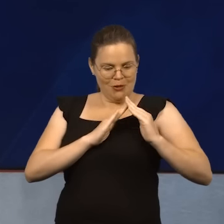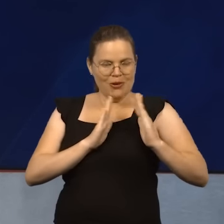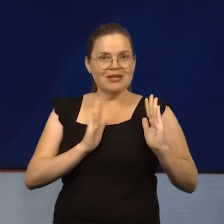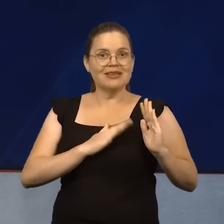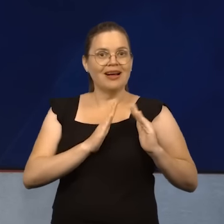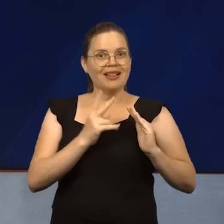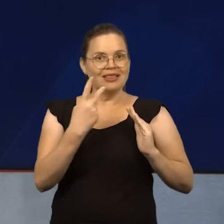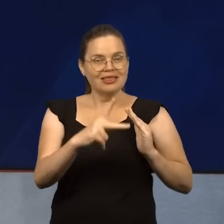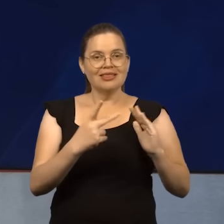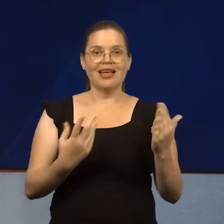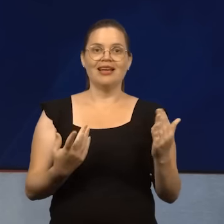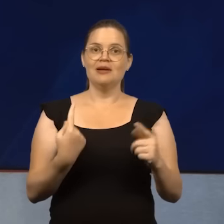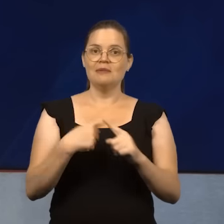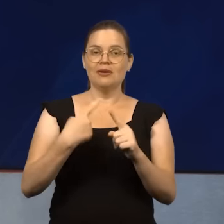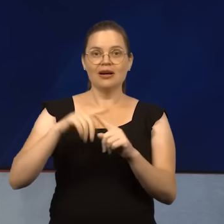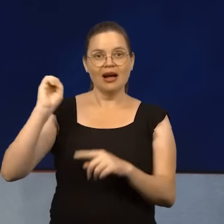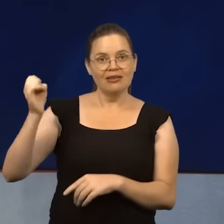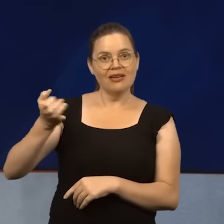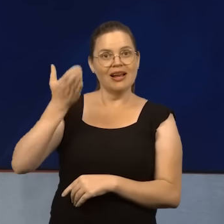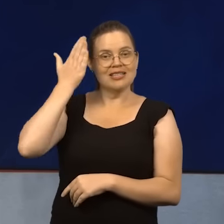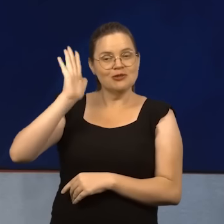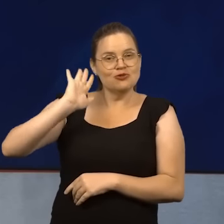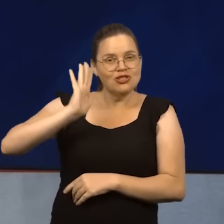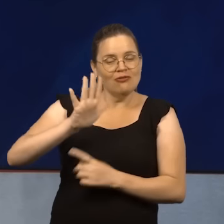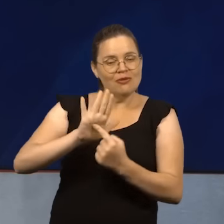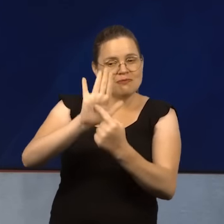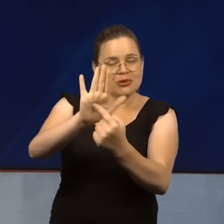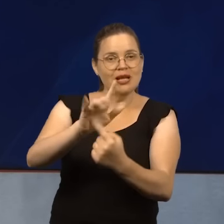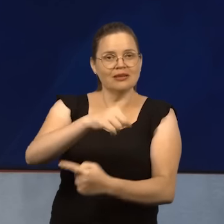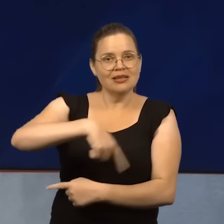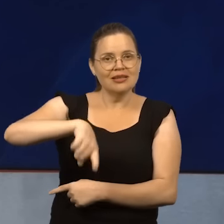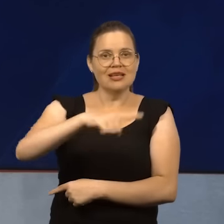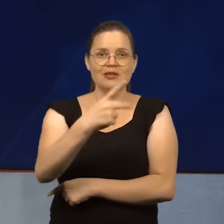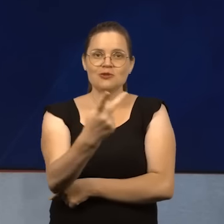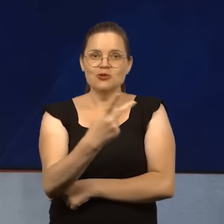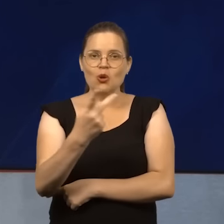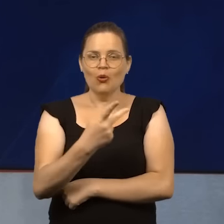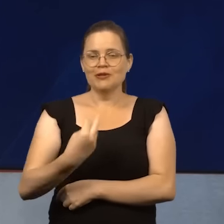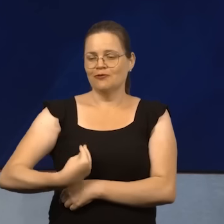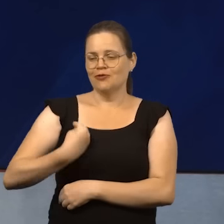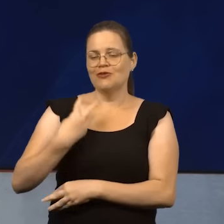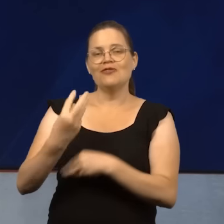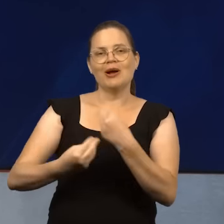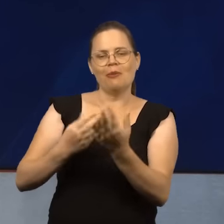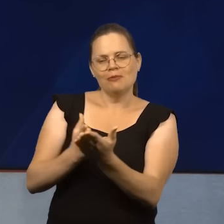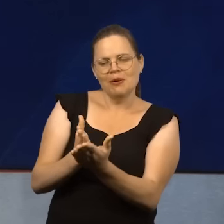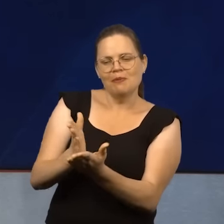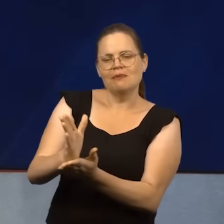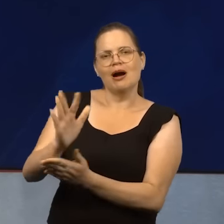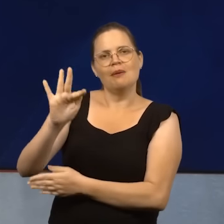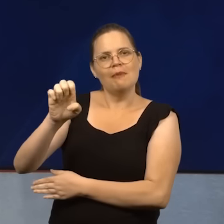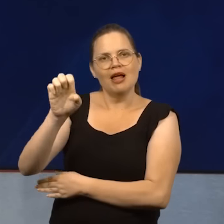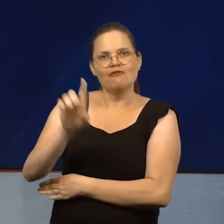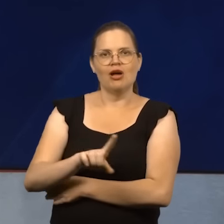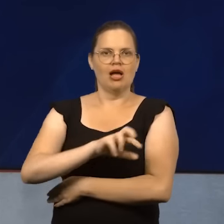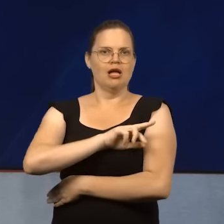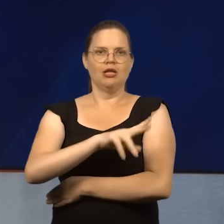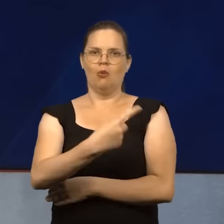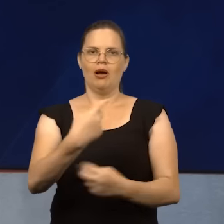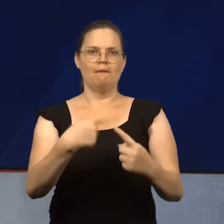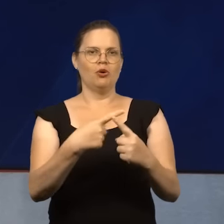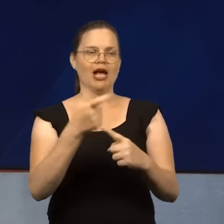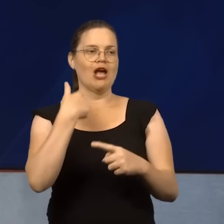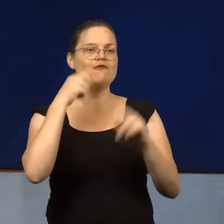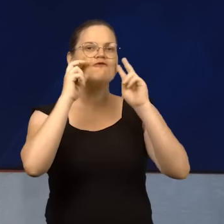revelada àqueles homens. Eles agora iam viver pela fé, não mais por vista. Imediatamente,